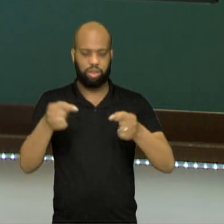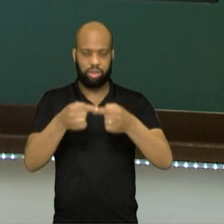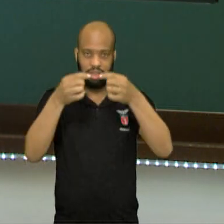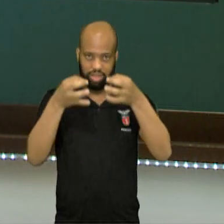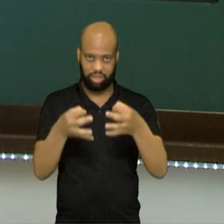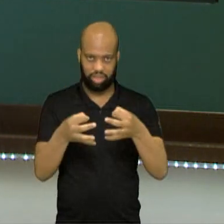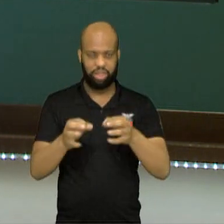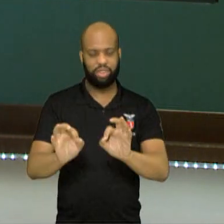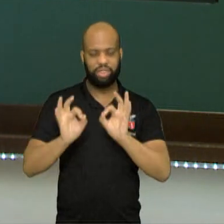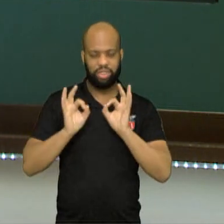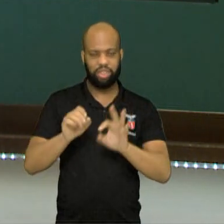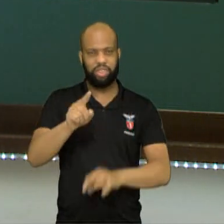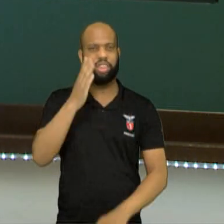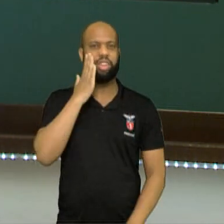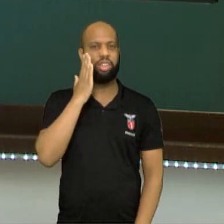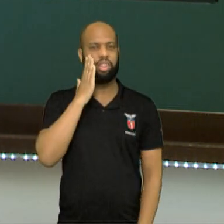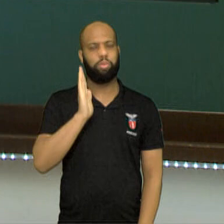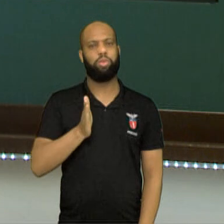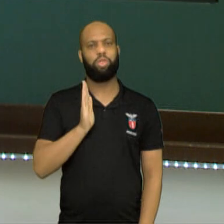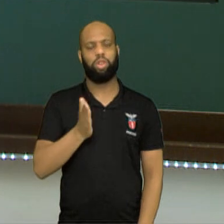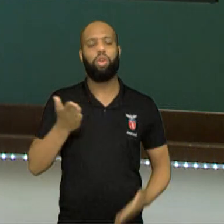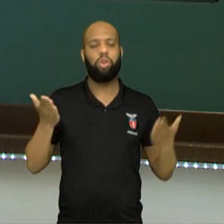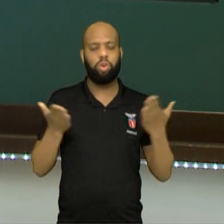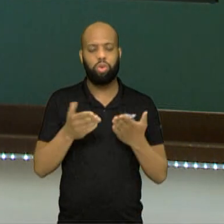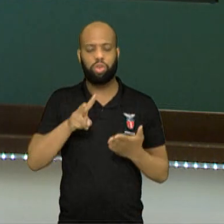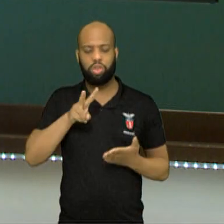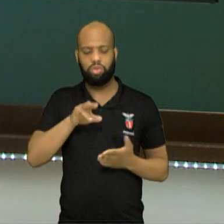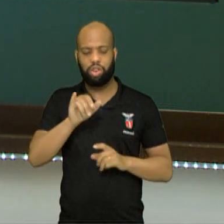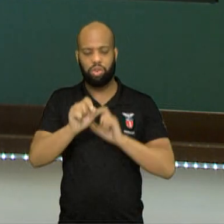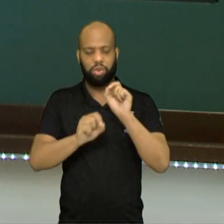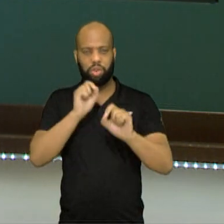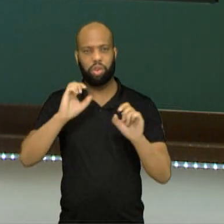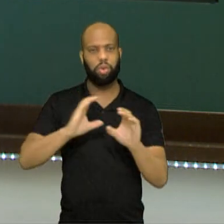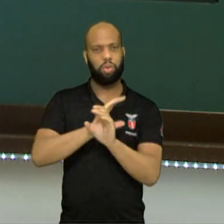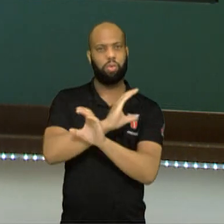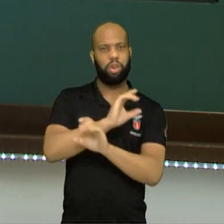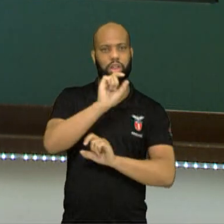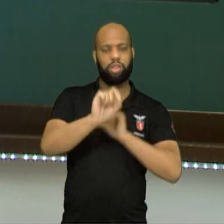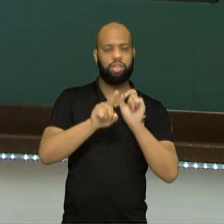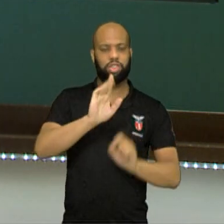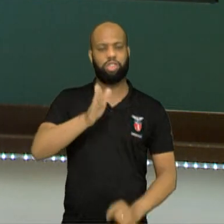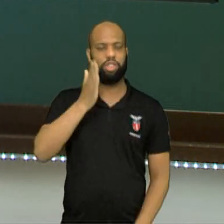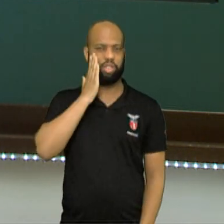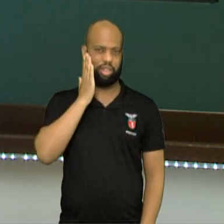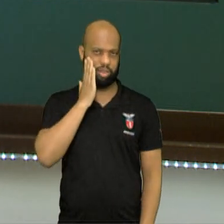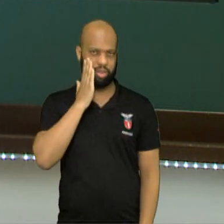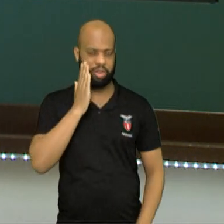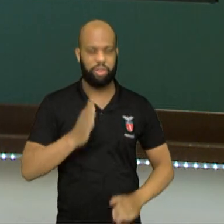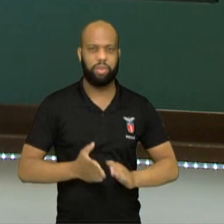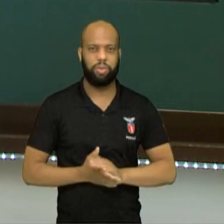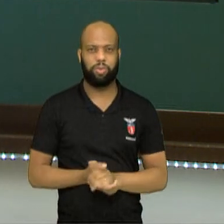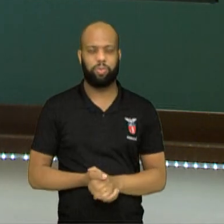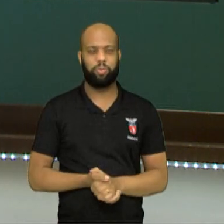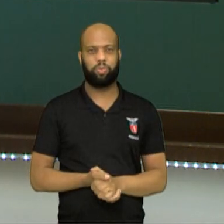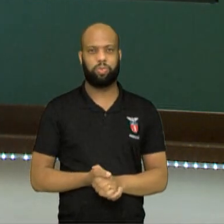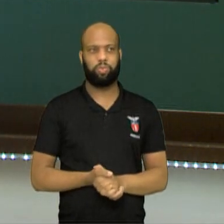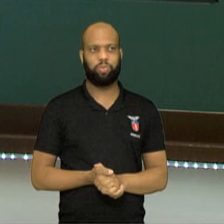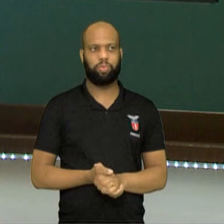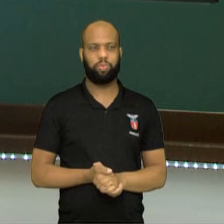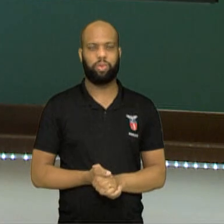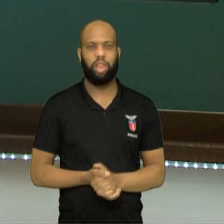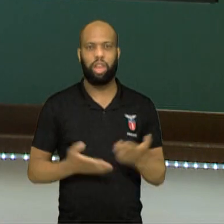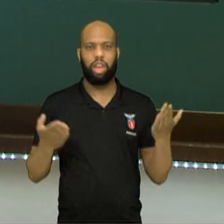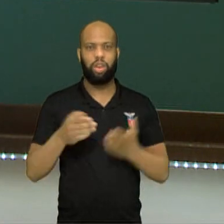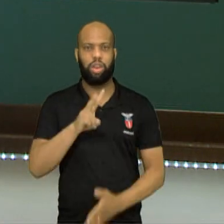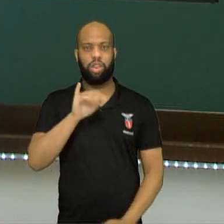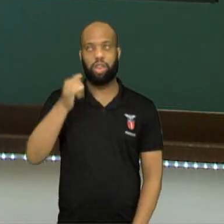certeza que você já está craque nisso e hoje vamos completar aí a sua carga de conhecimento, tá bom? Vamos